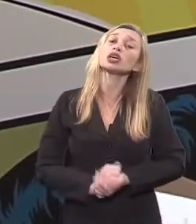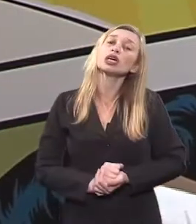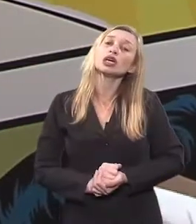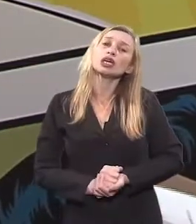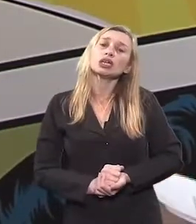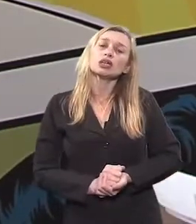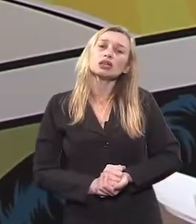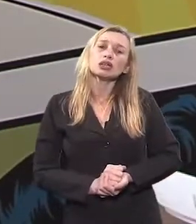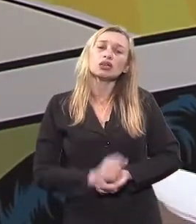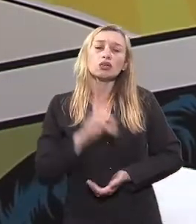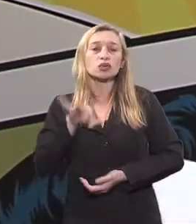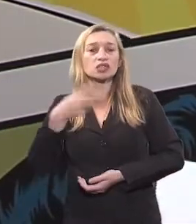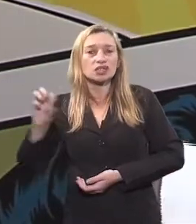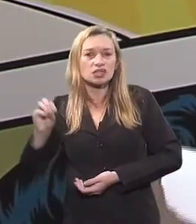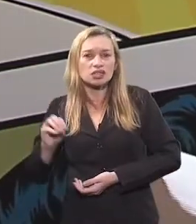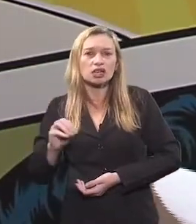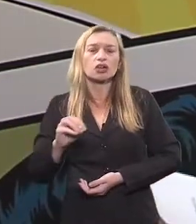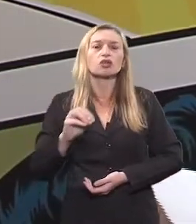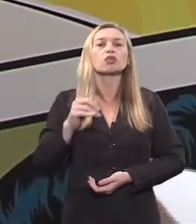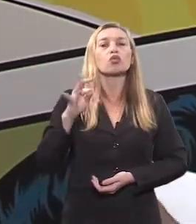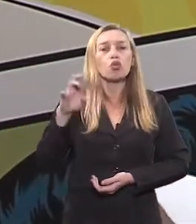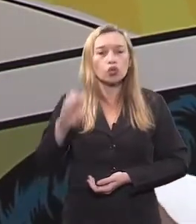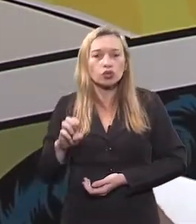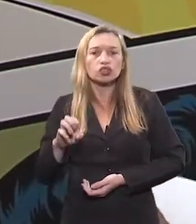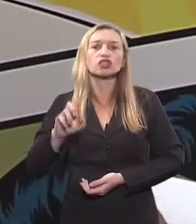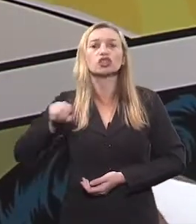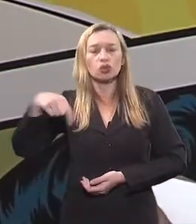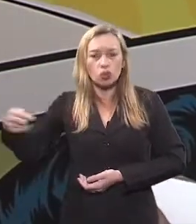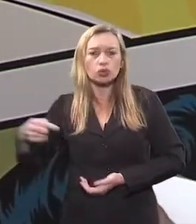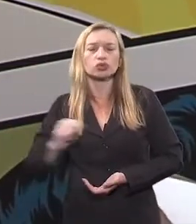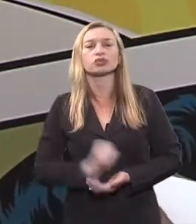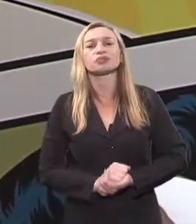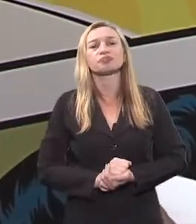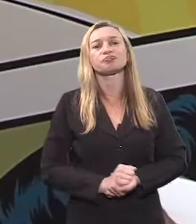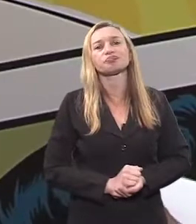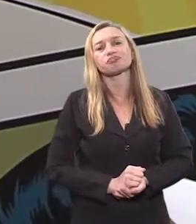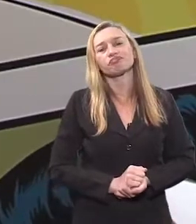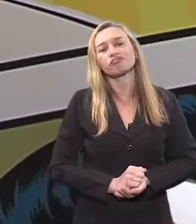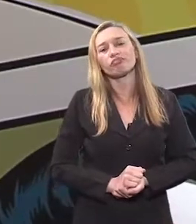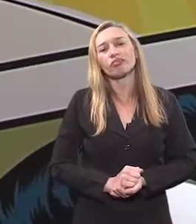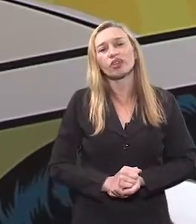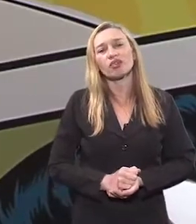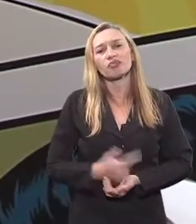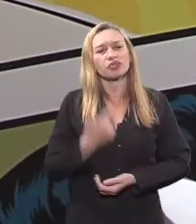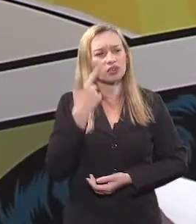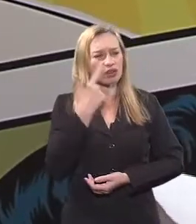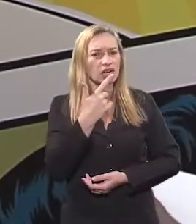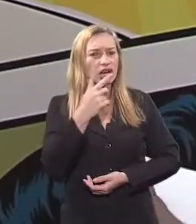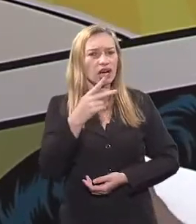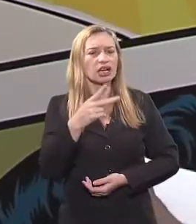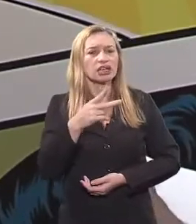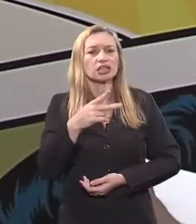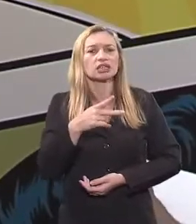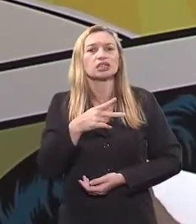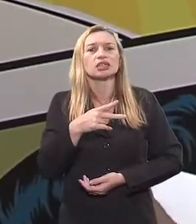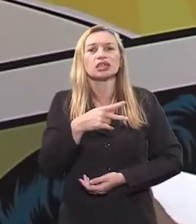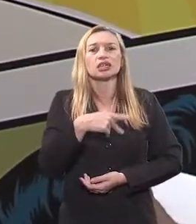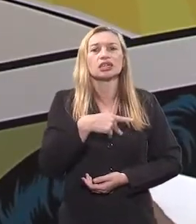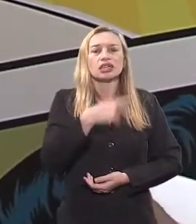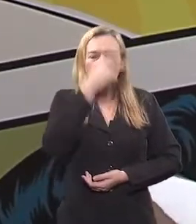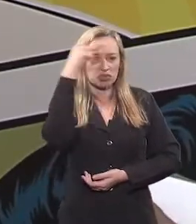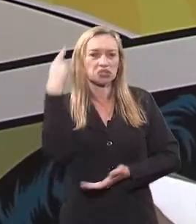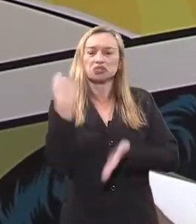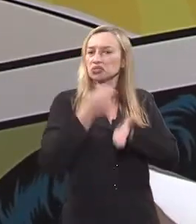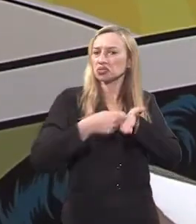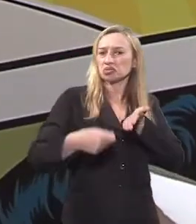Alemanha e Conceição Evaristo, Kutz, Emog, Miriam, e estão lá os autores consagrados,